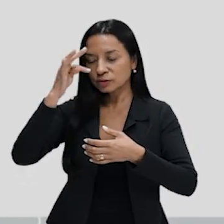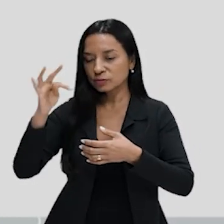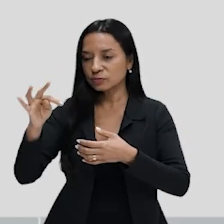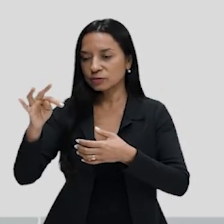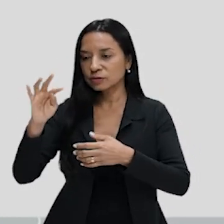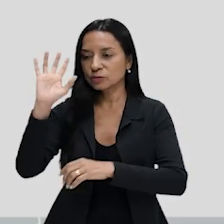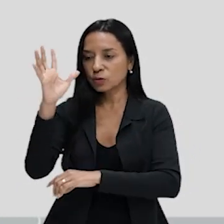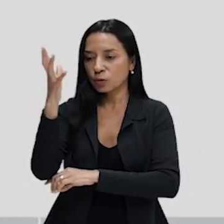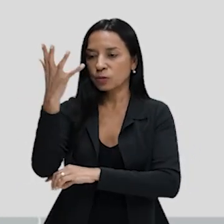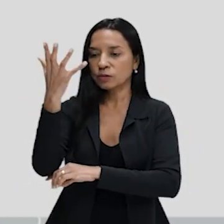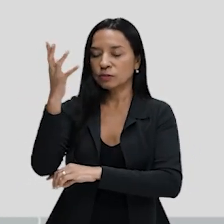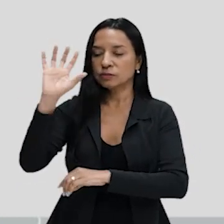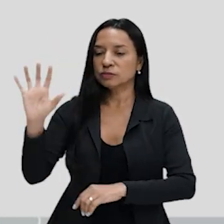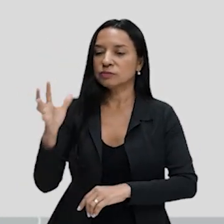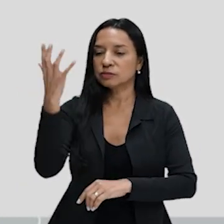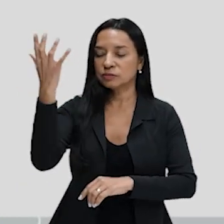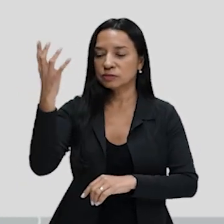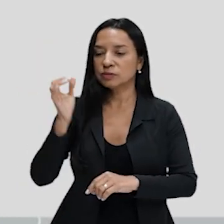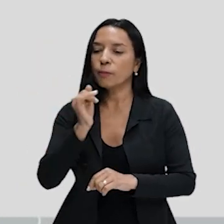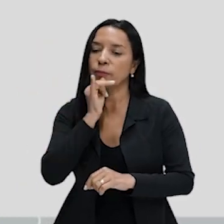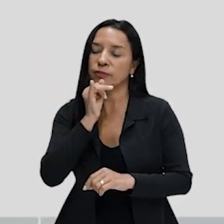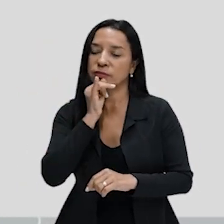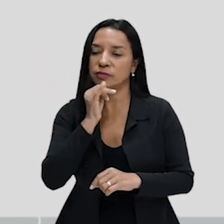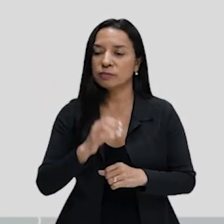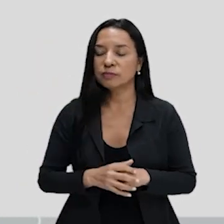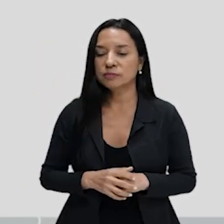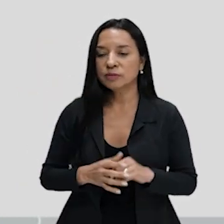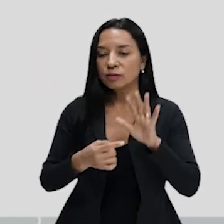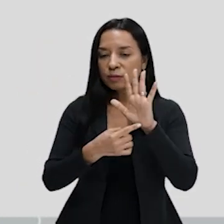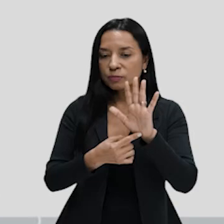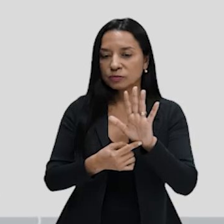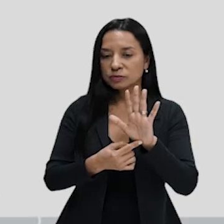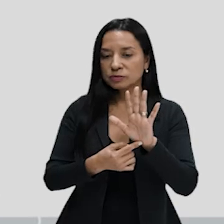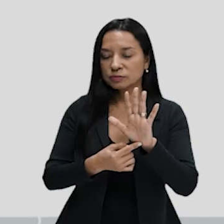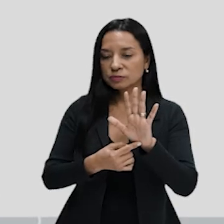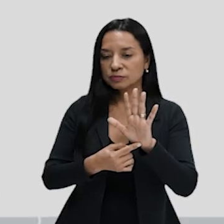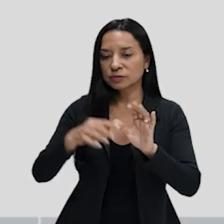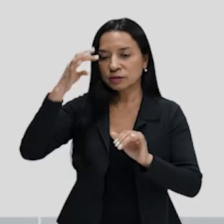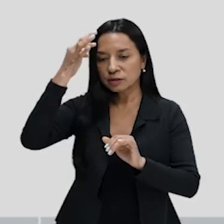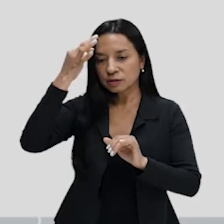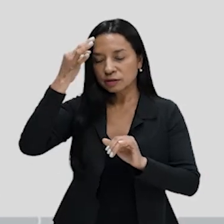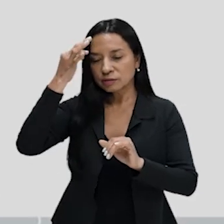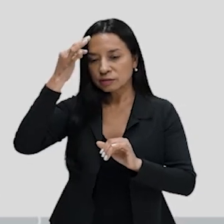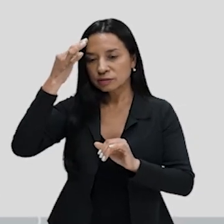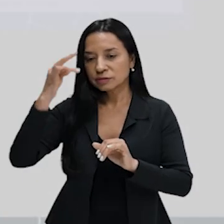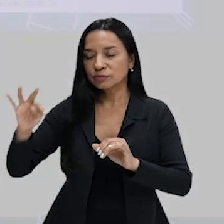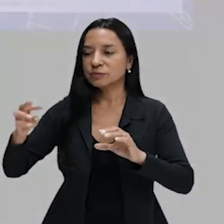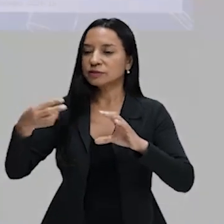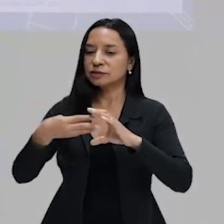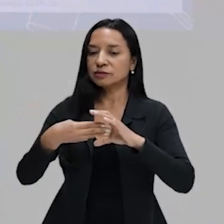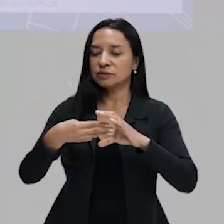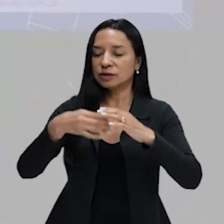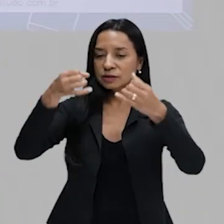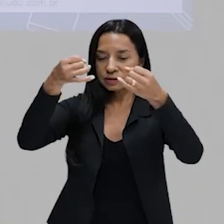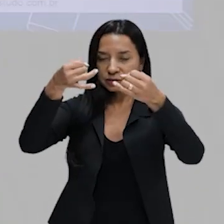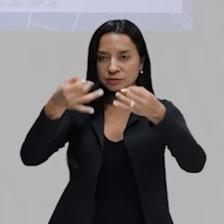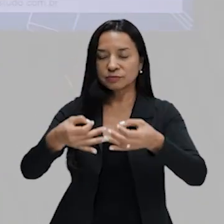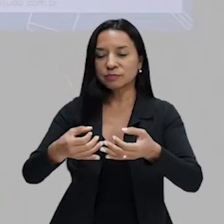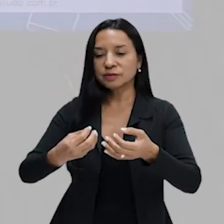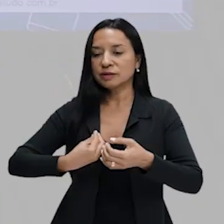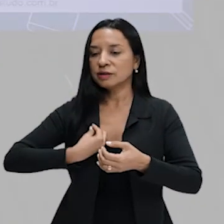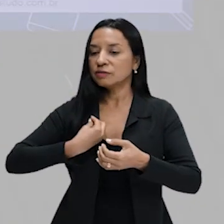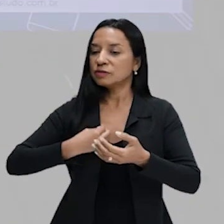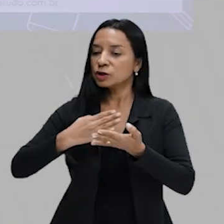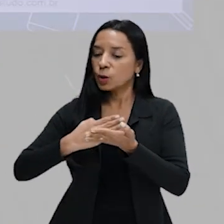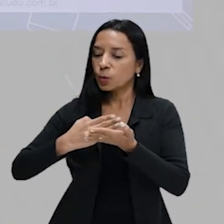esses fenômenos. Por exemplo, que eu posso citar para vocês aqui, a teoria celular, tá? Explica a vida a partir de